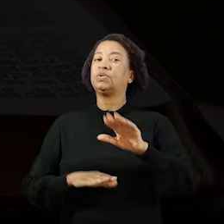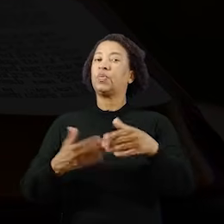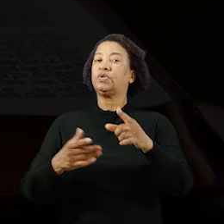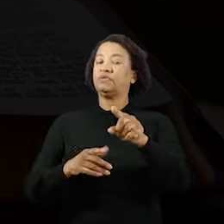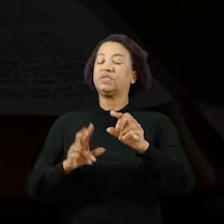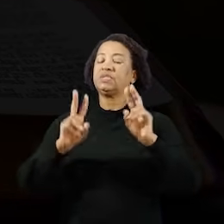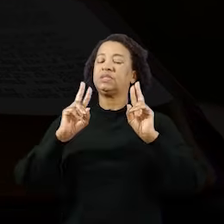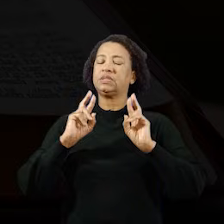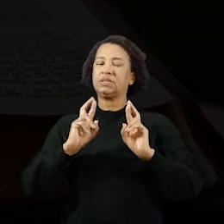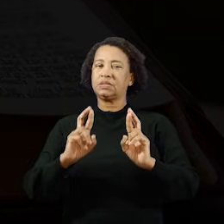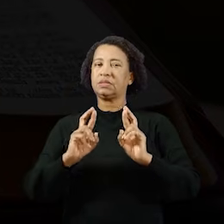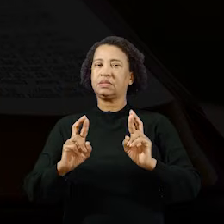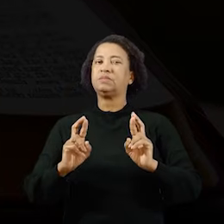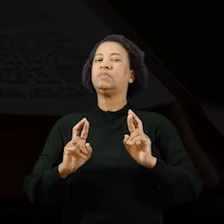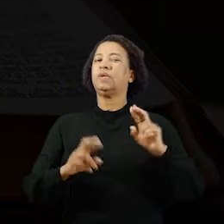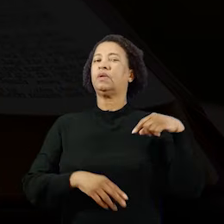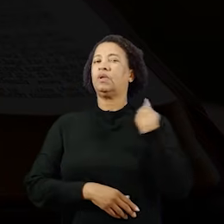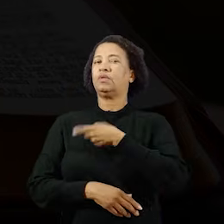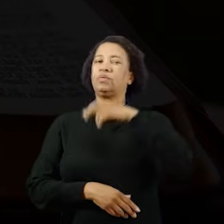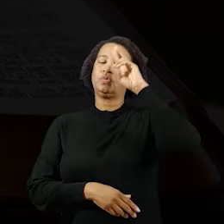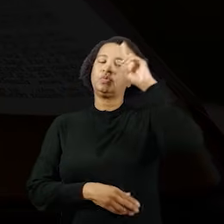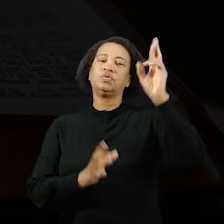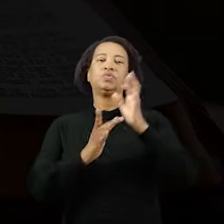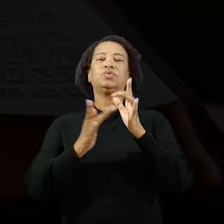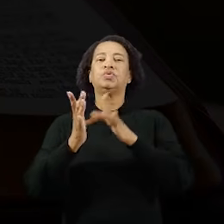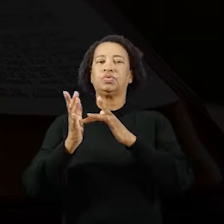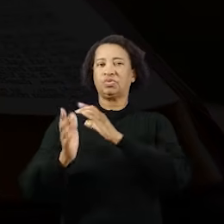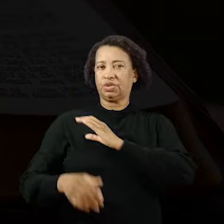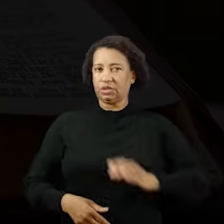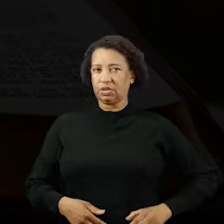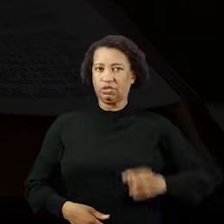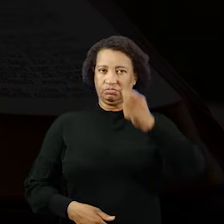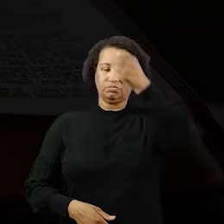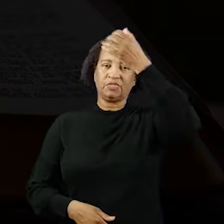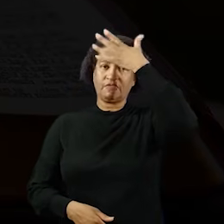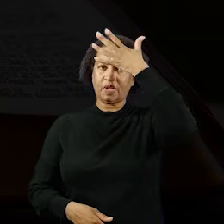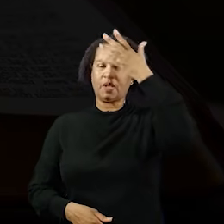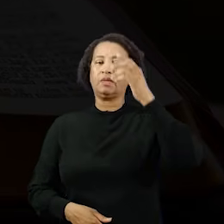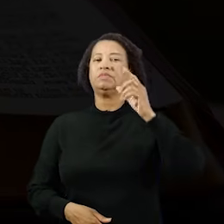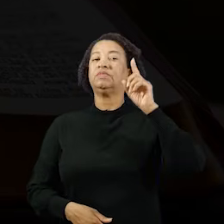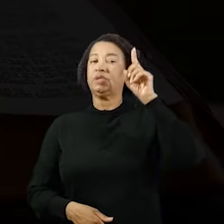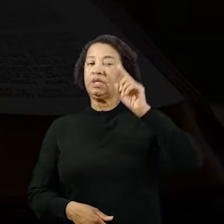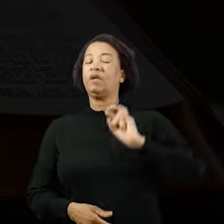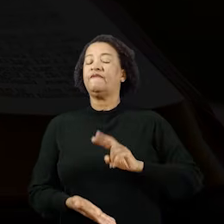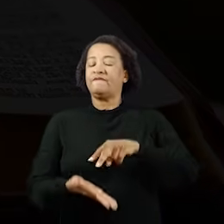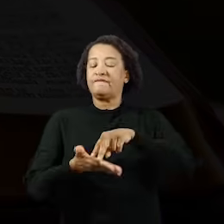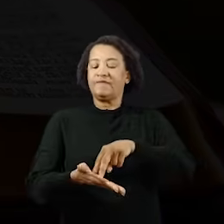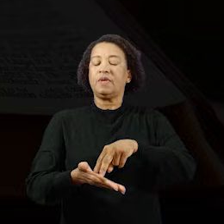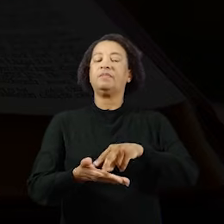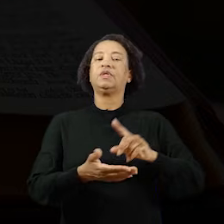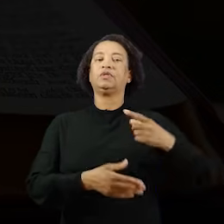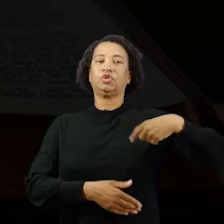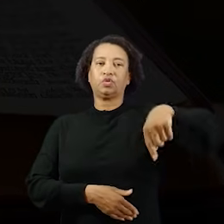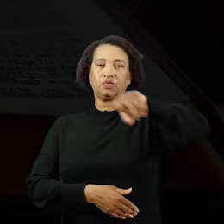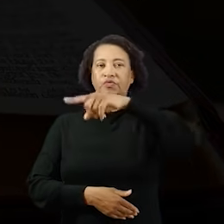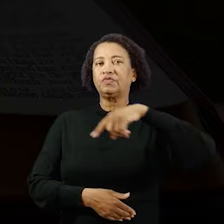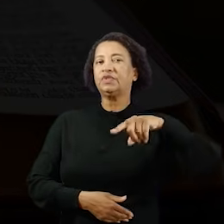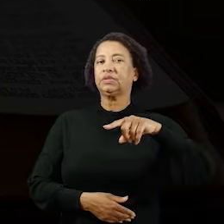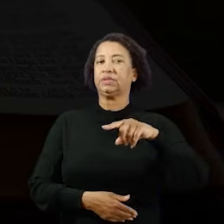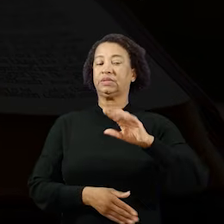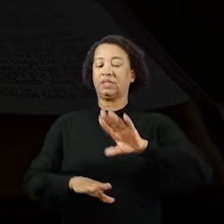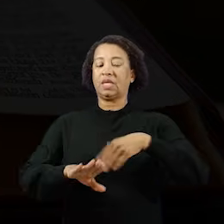vocês esperam que o nosso Senhor Jesus Cristo seja revelado. Ele vos manterá firmes até o fim, de modo que vocês